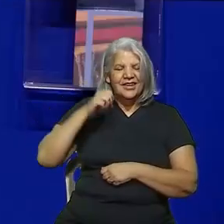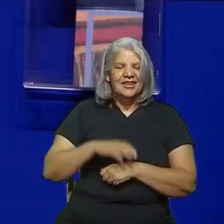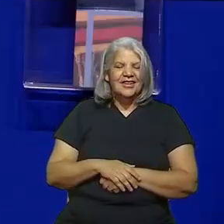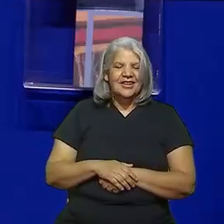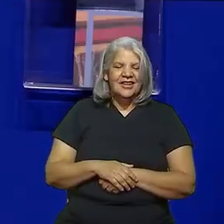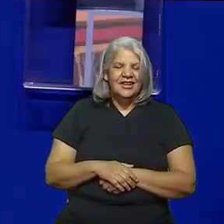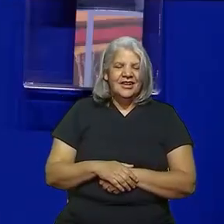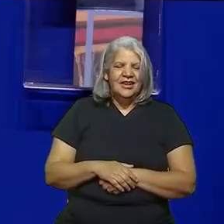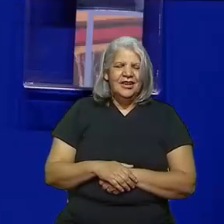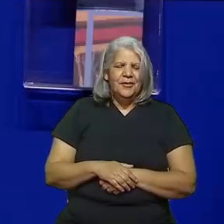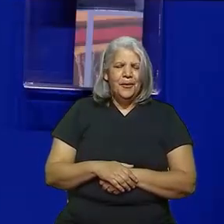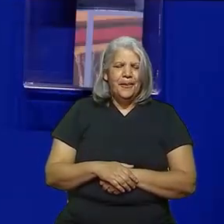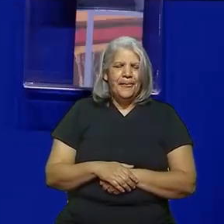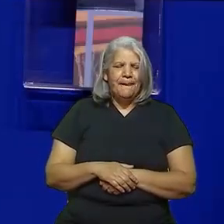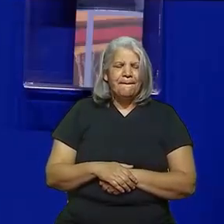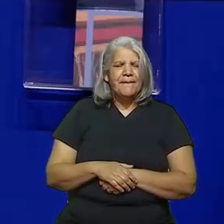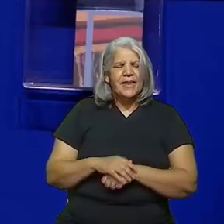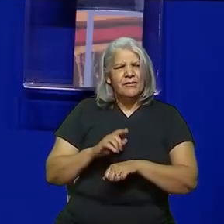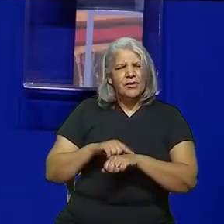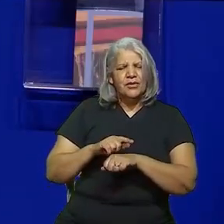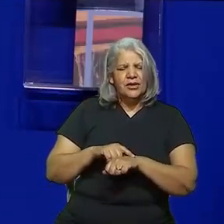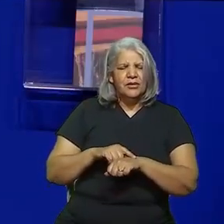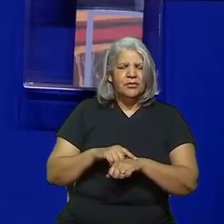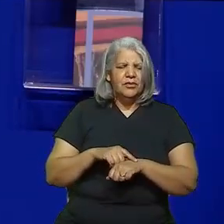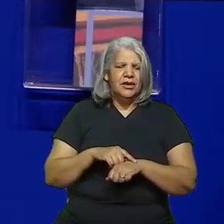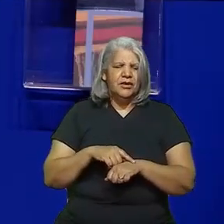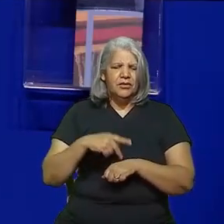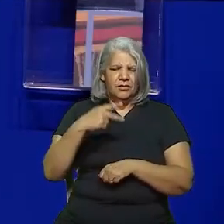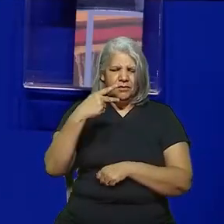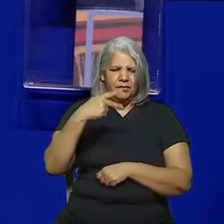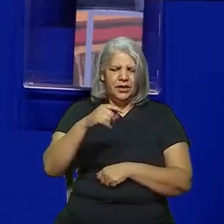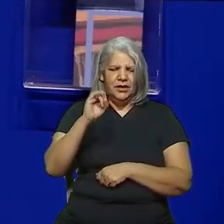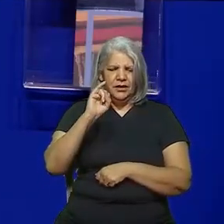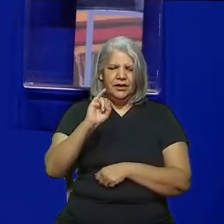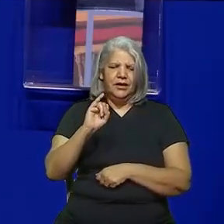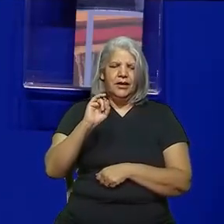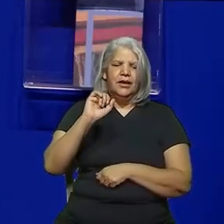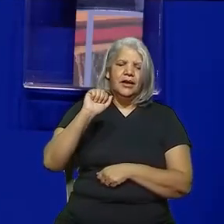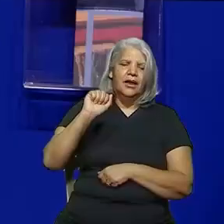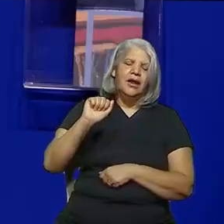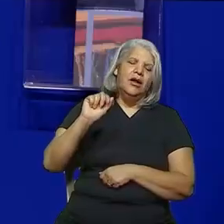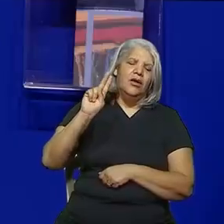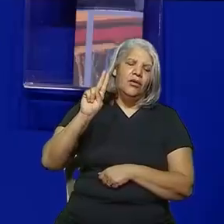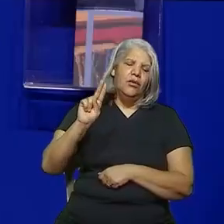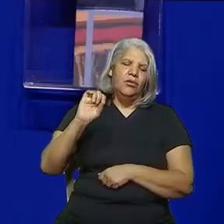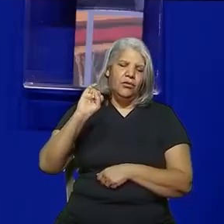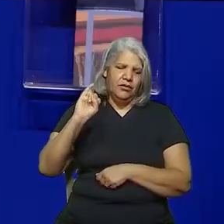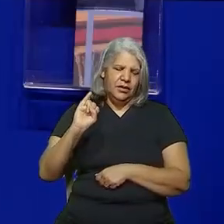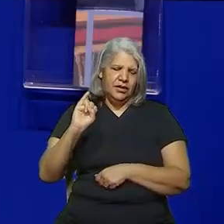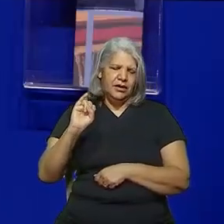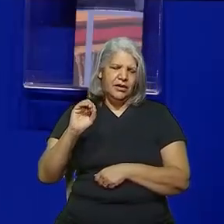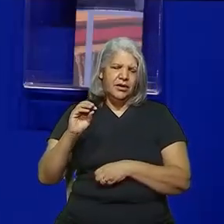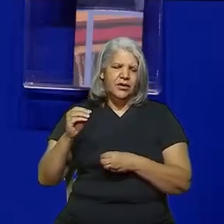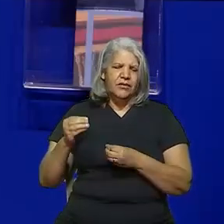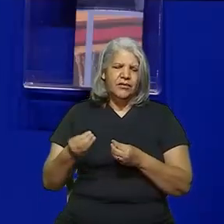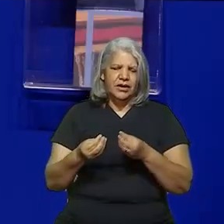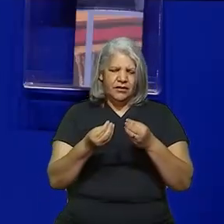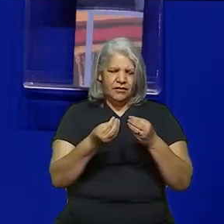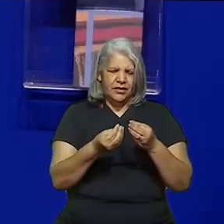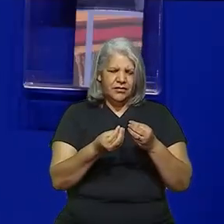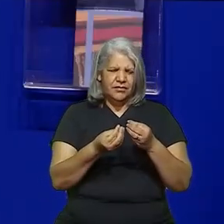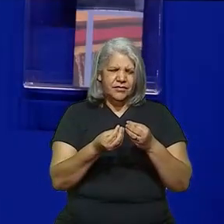estive no Piauí e me levaram a uma casa de meninos,